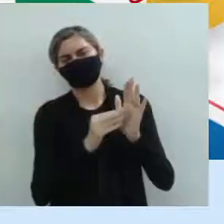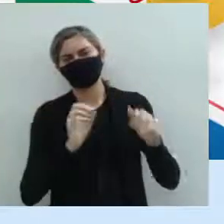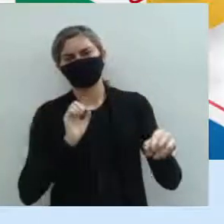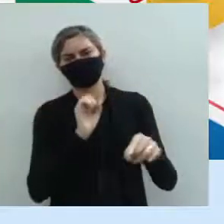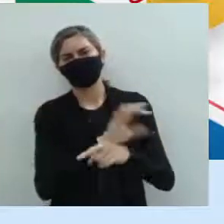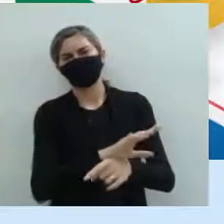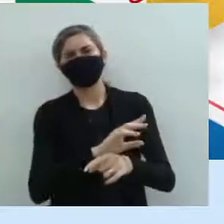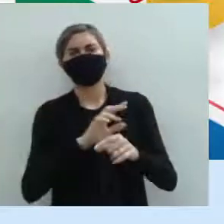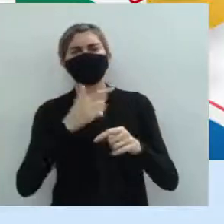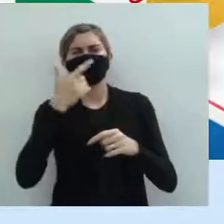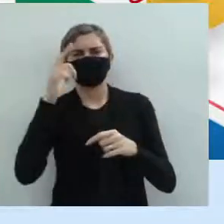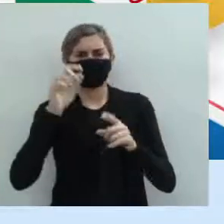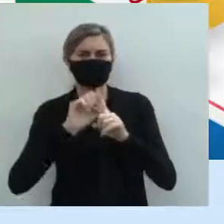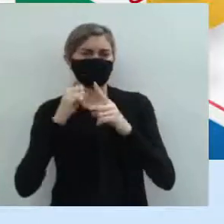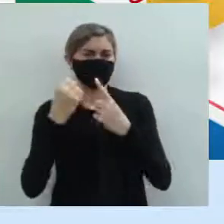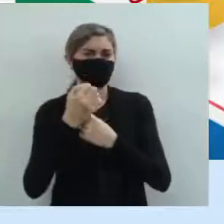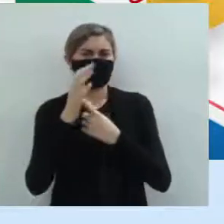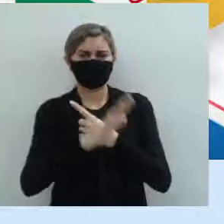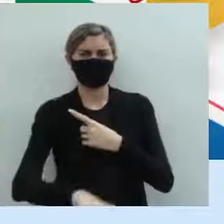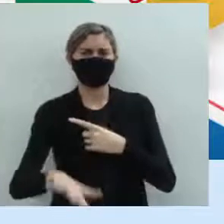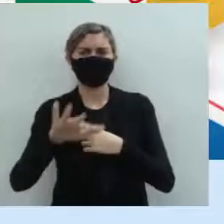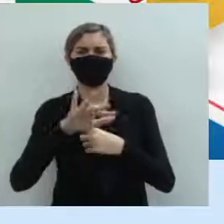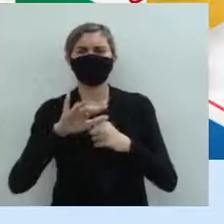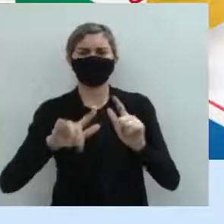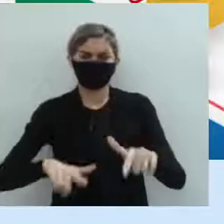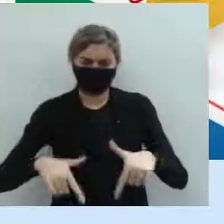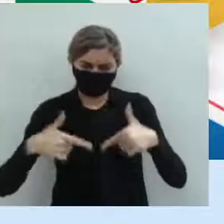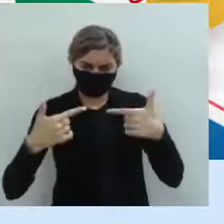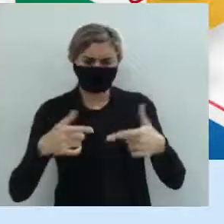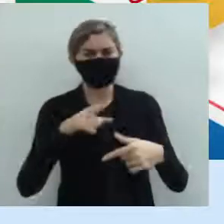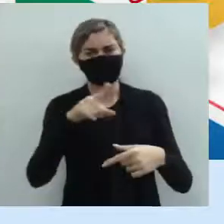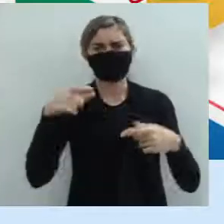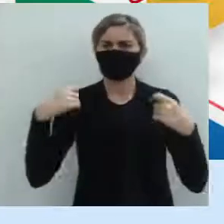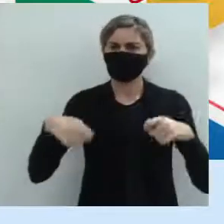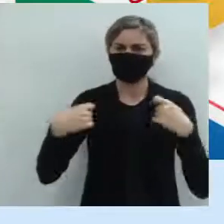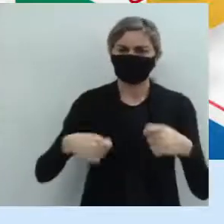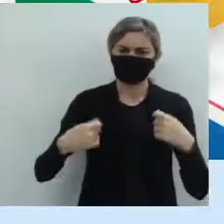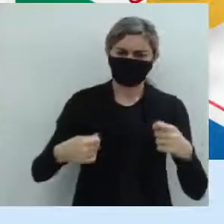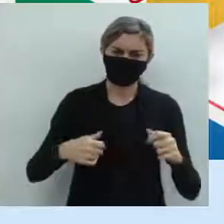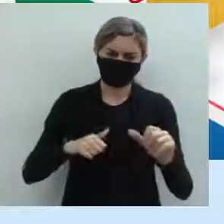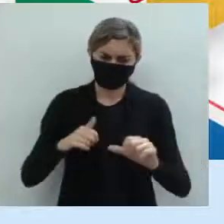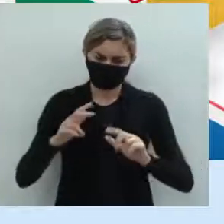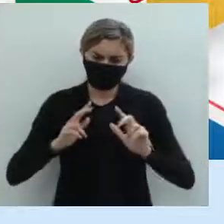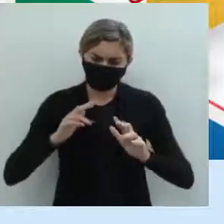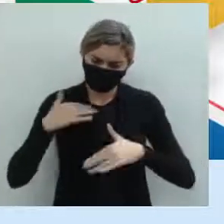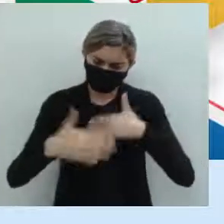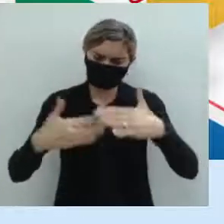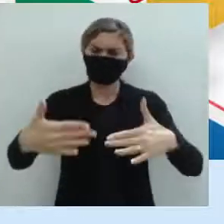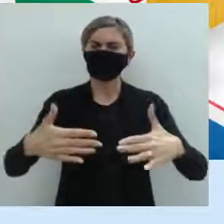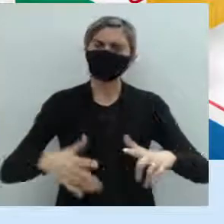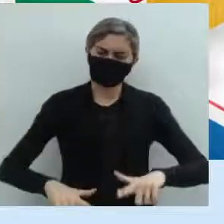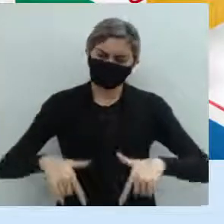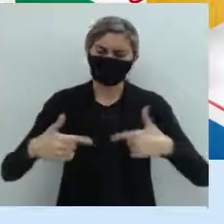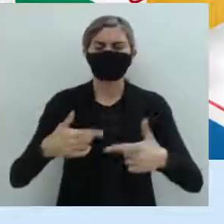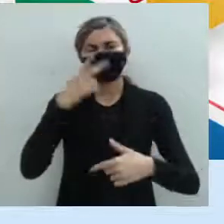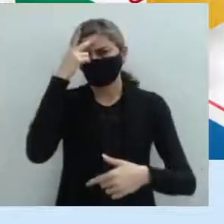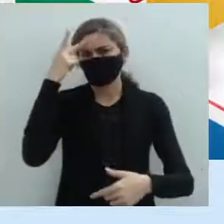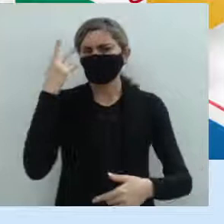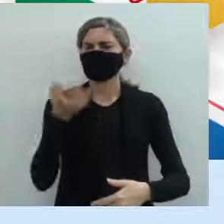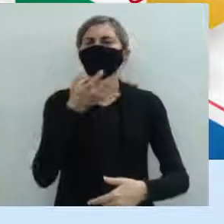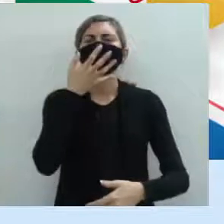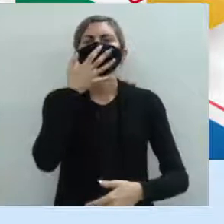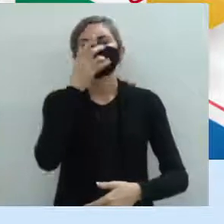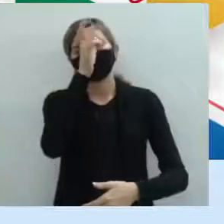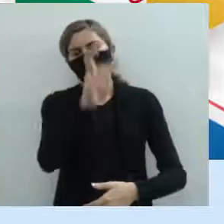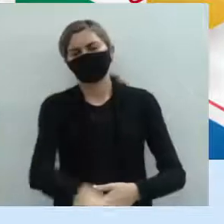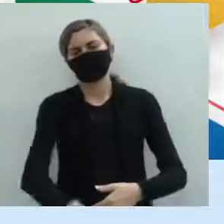a sociedade atual é a sociedade do desempenho. Então você precisa performar cada vez mais. Então a pessoa admirável é